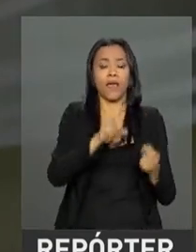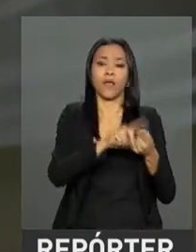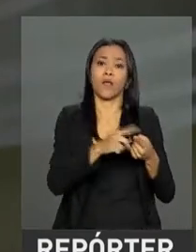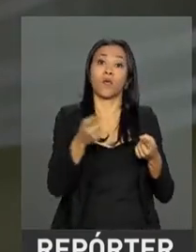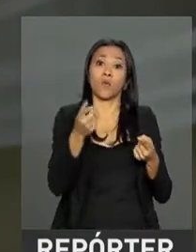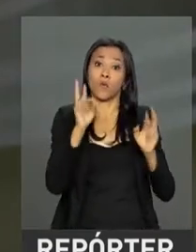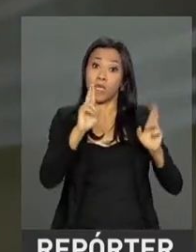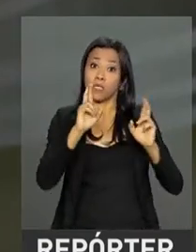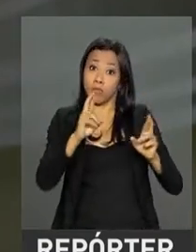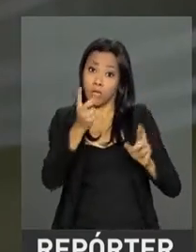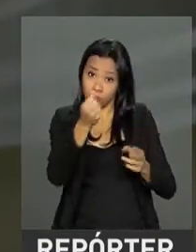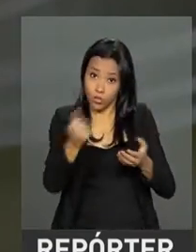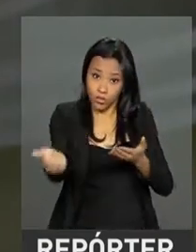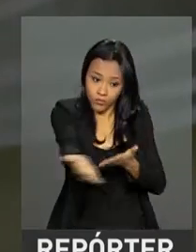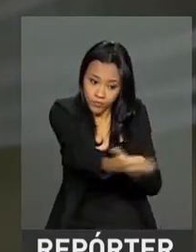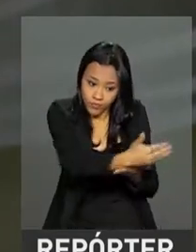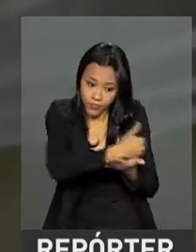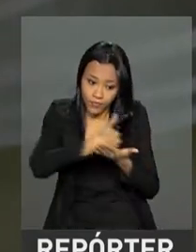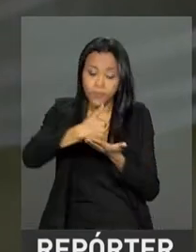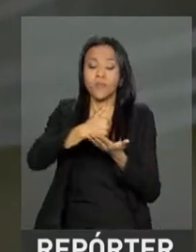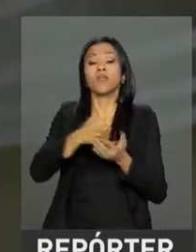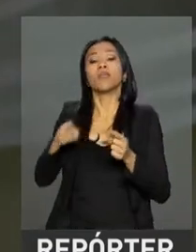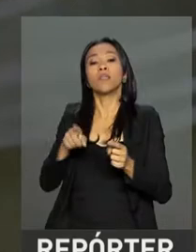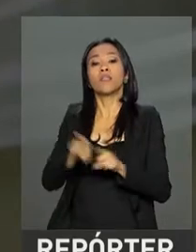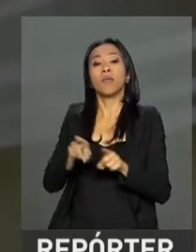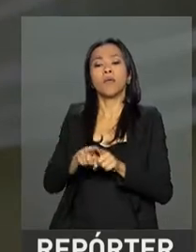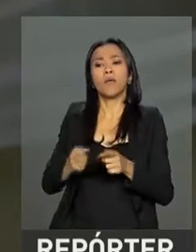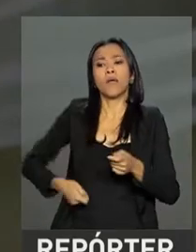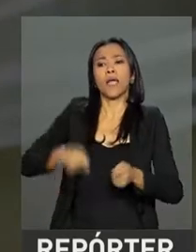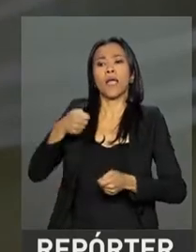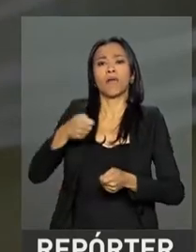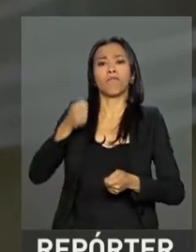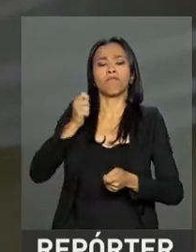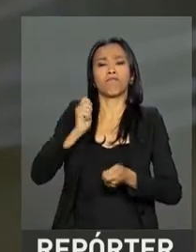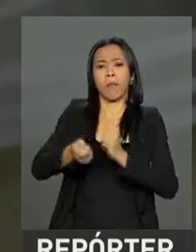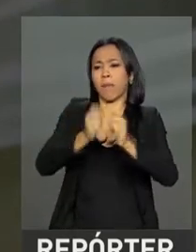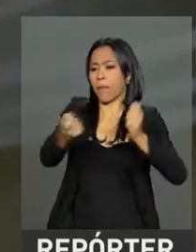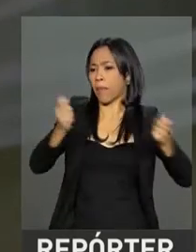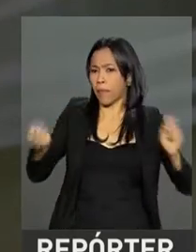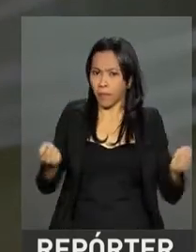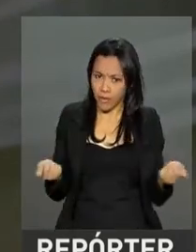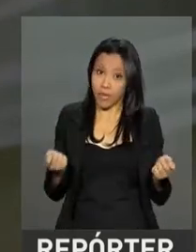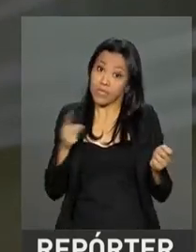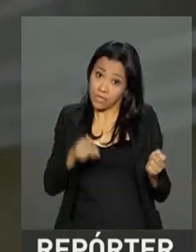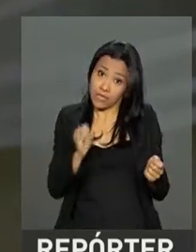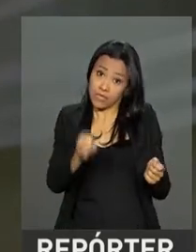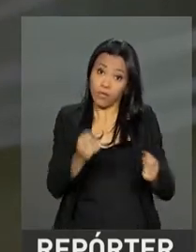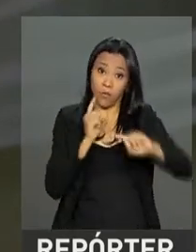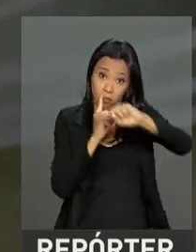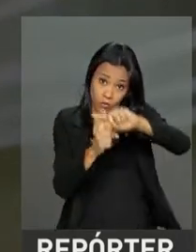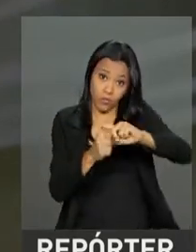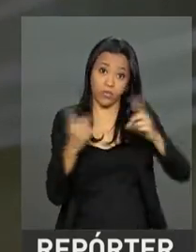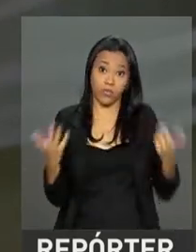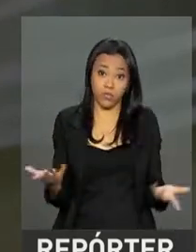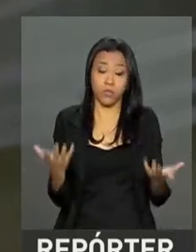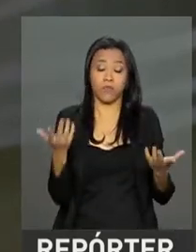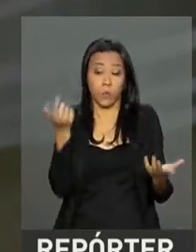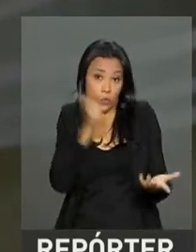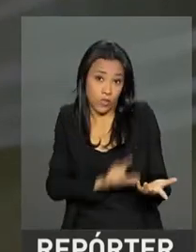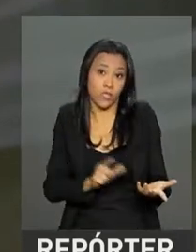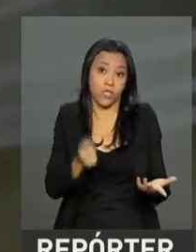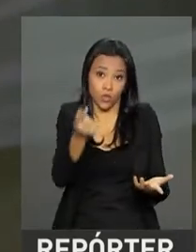espera arrecadar e o que pretende gastar dentro do ano se o resultado for positivo ou seja se o governo